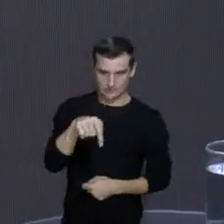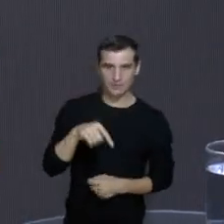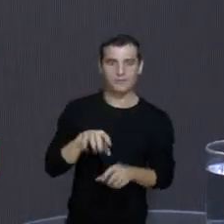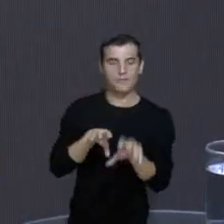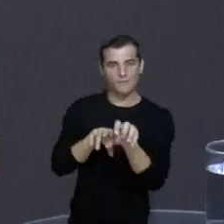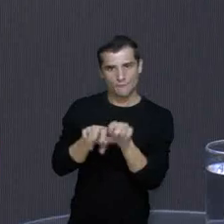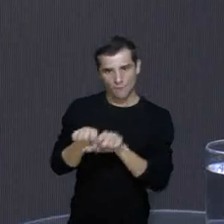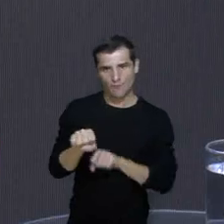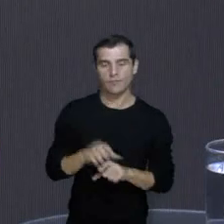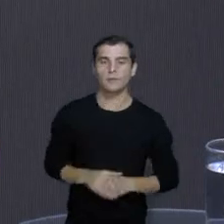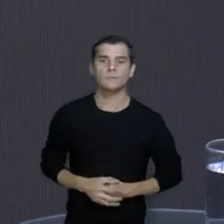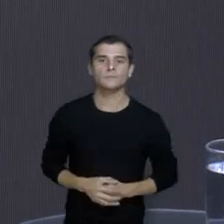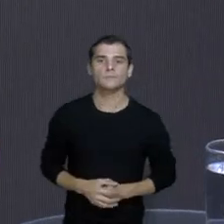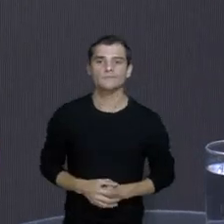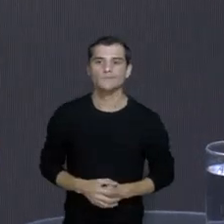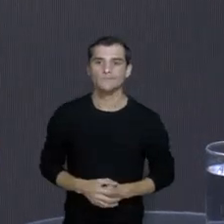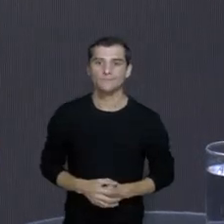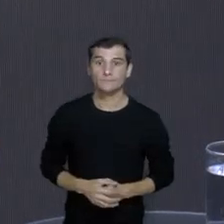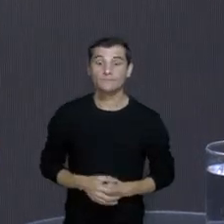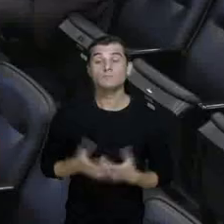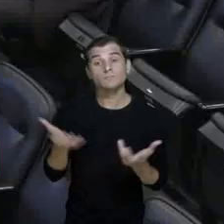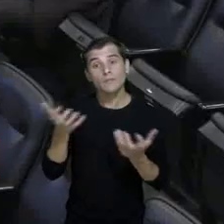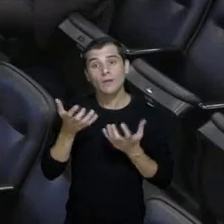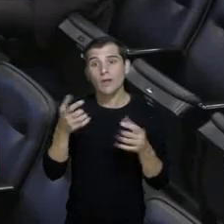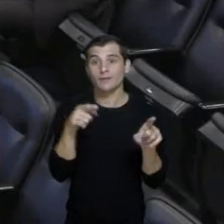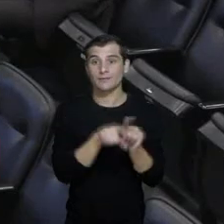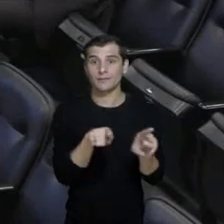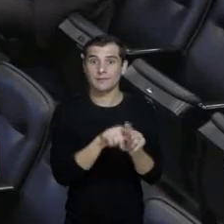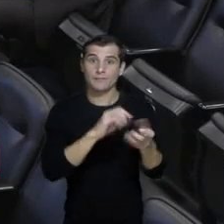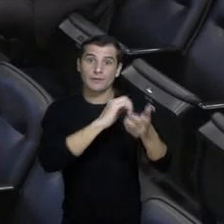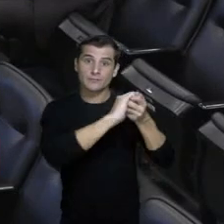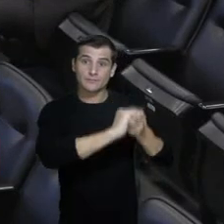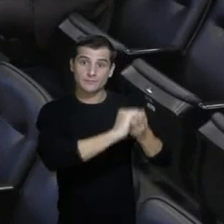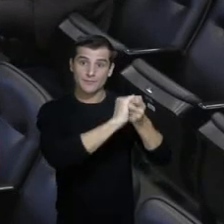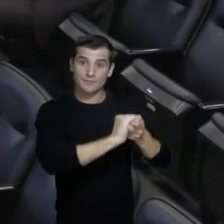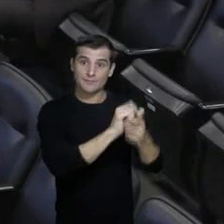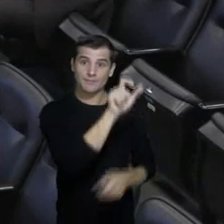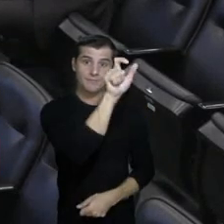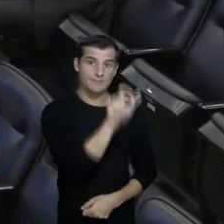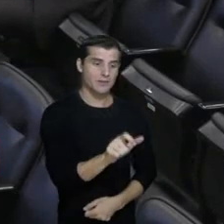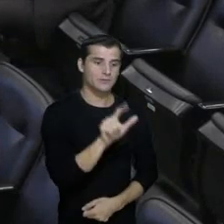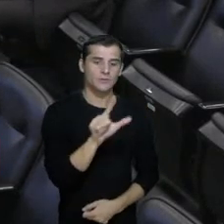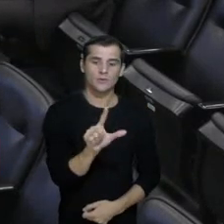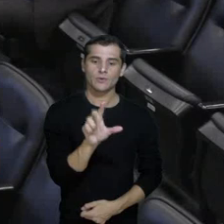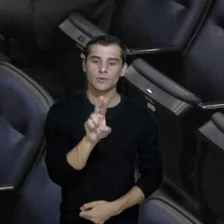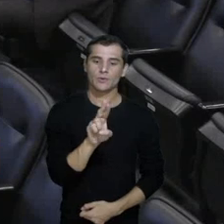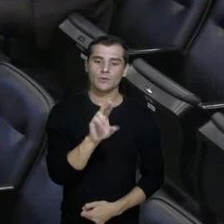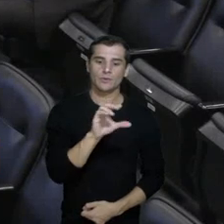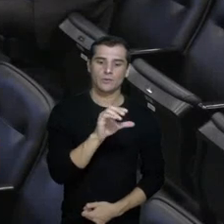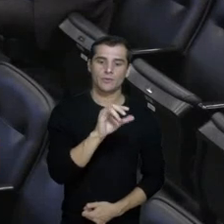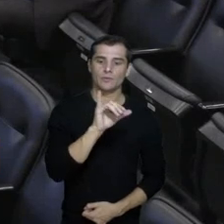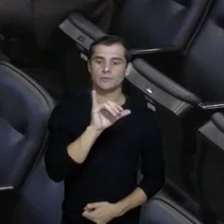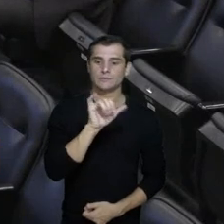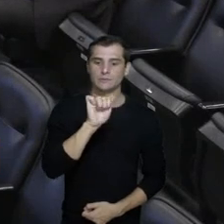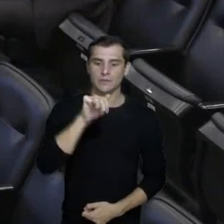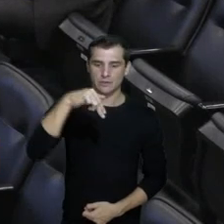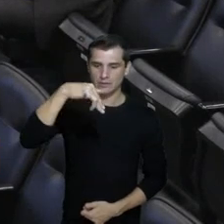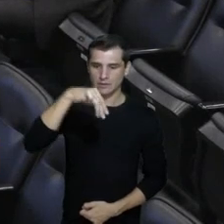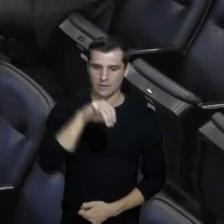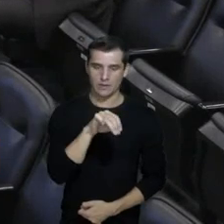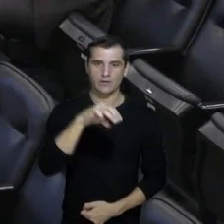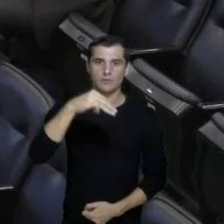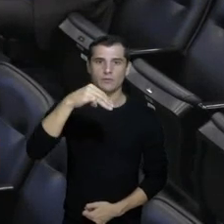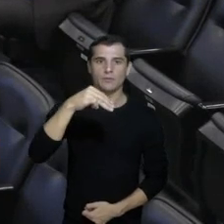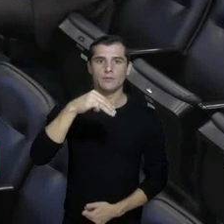eh dizer aqui também cumprimentar aqui o o Luciano Martins eh o Tec padar Acho que não chegou ainda